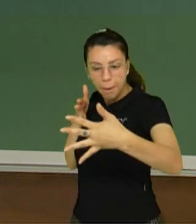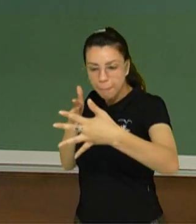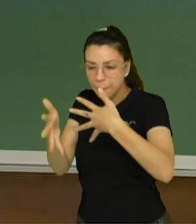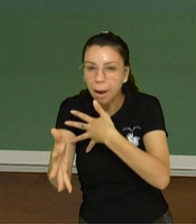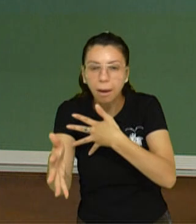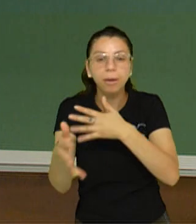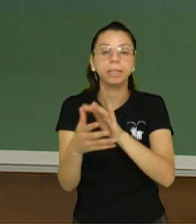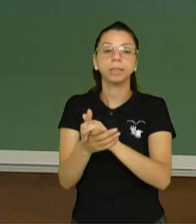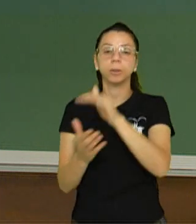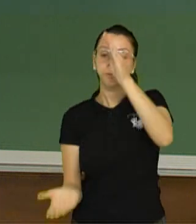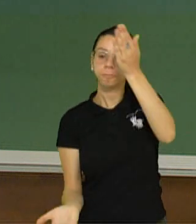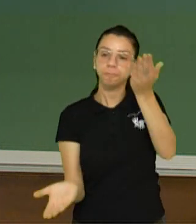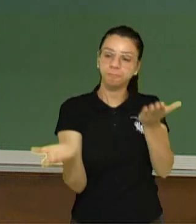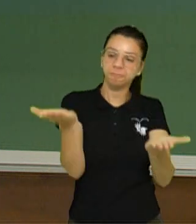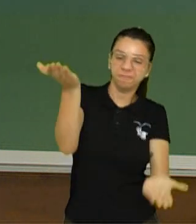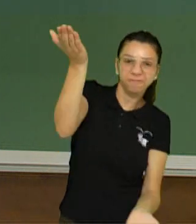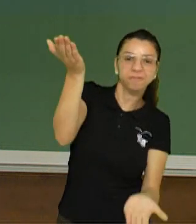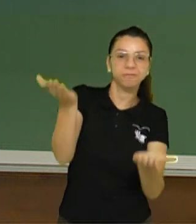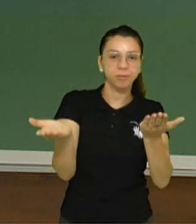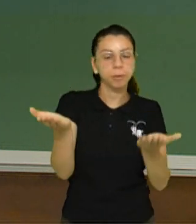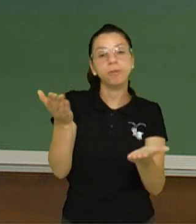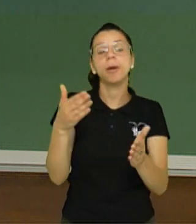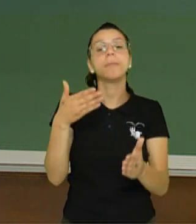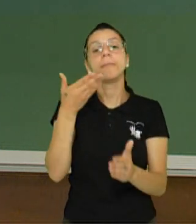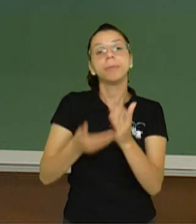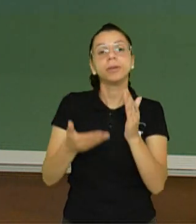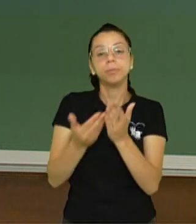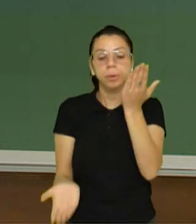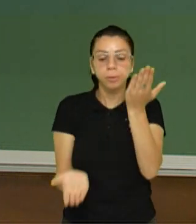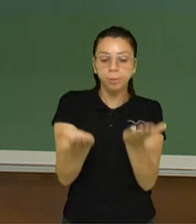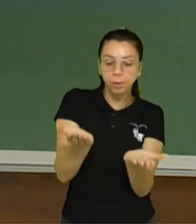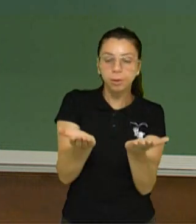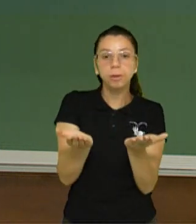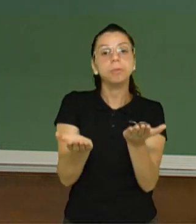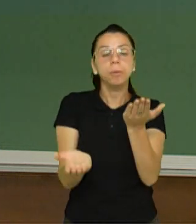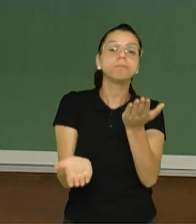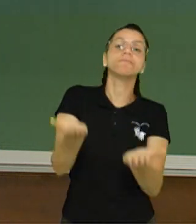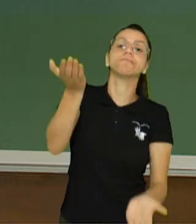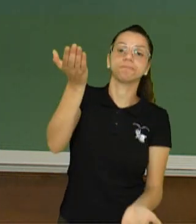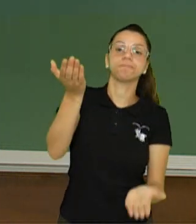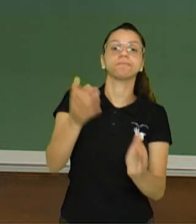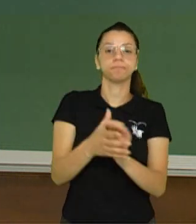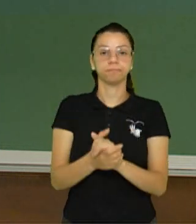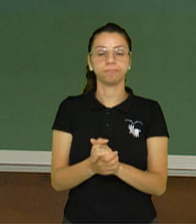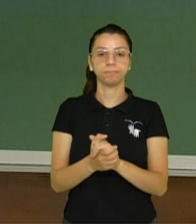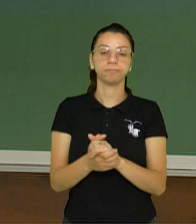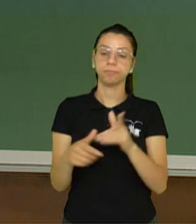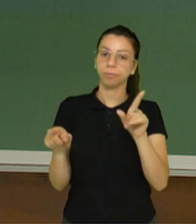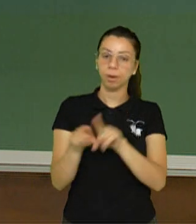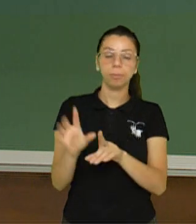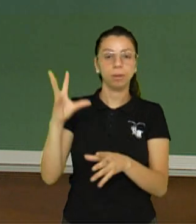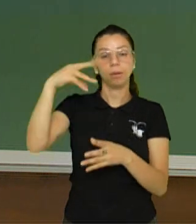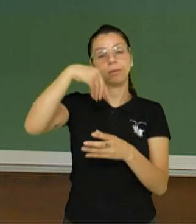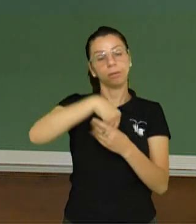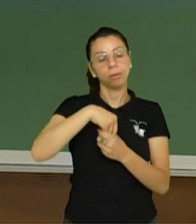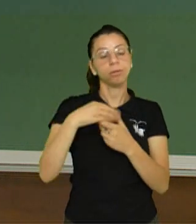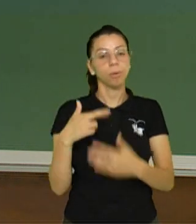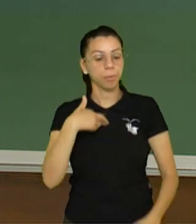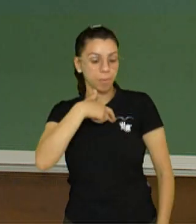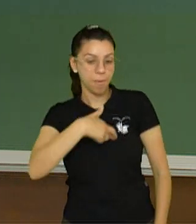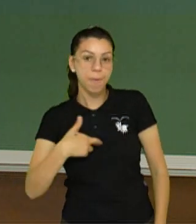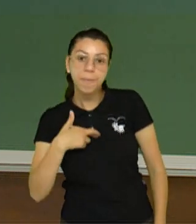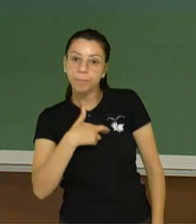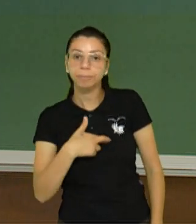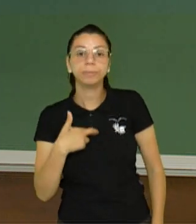equilíbrio, nessa arte lírica, que também faz parte do classicismo. Então o romantismo ele